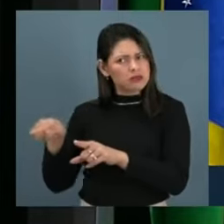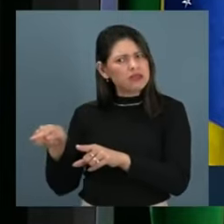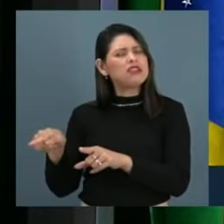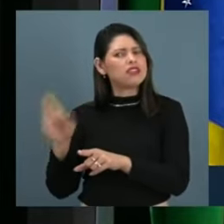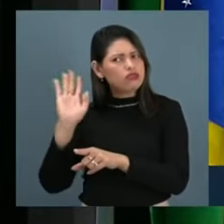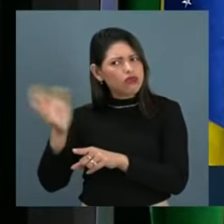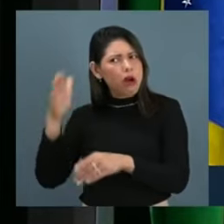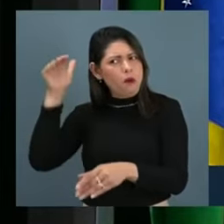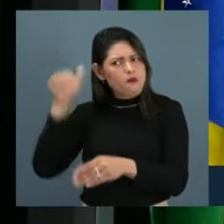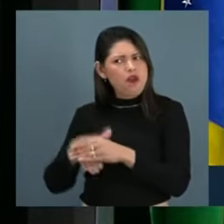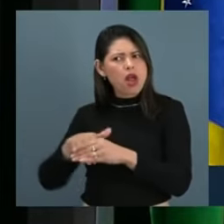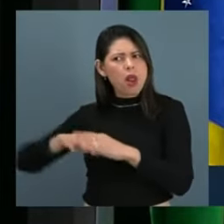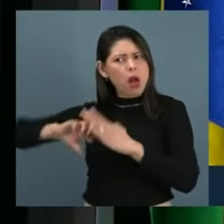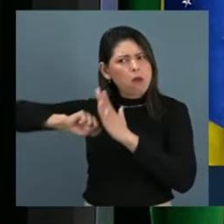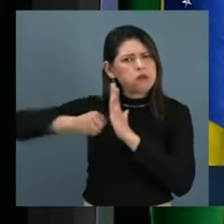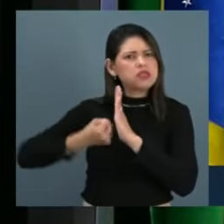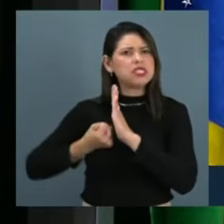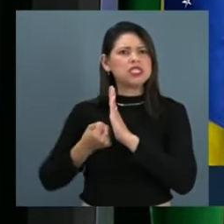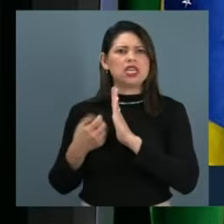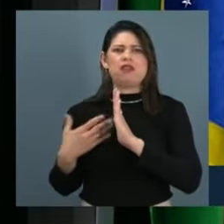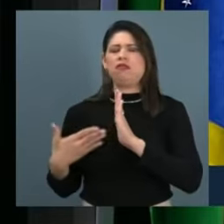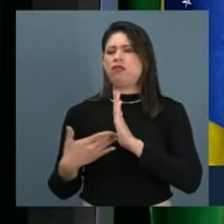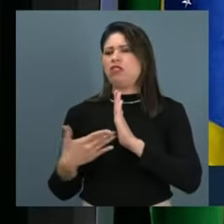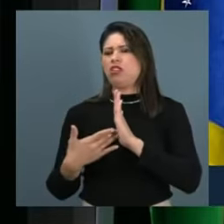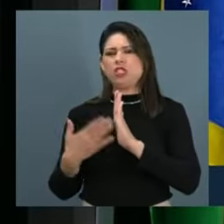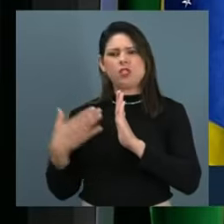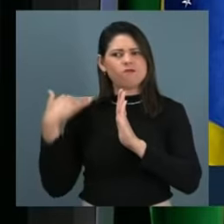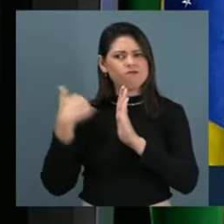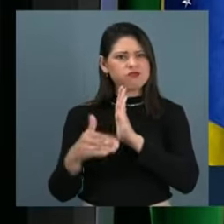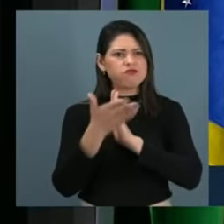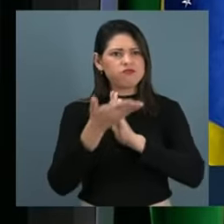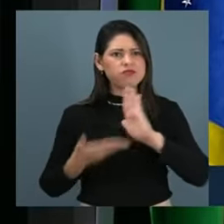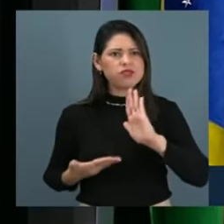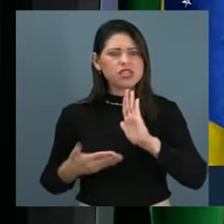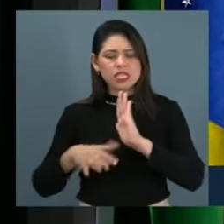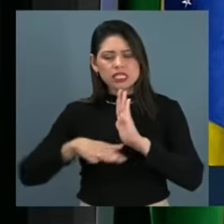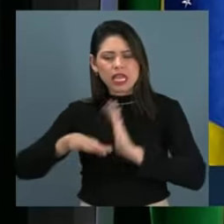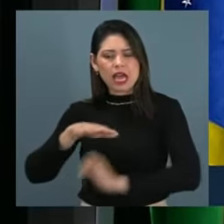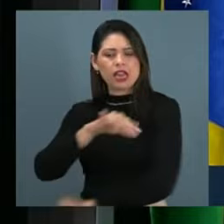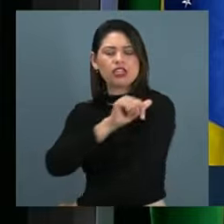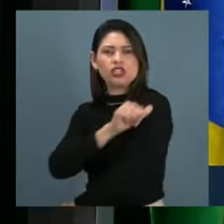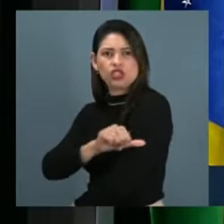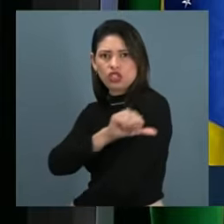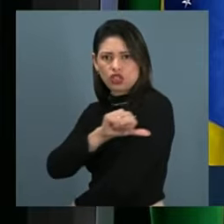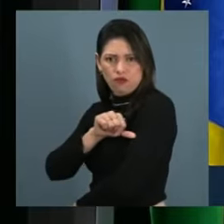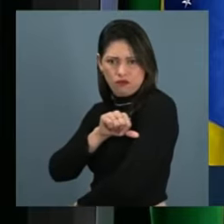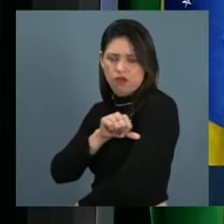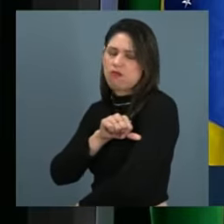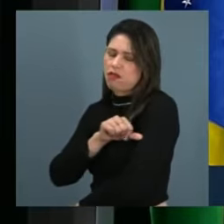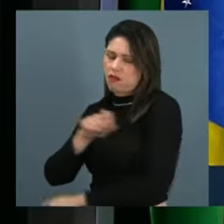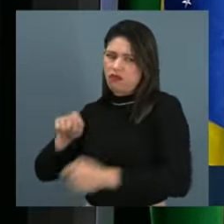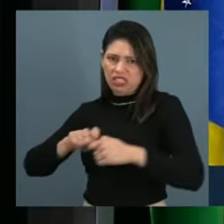voto do Barroso isolado nessa questão dos enfermeiros poderem fazer aborto.